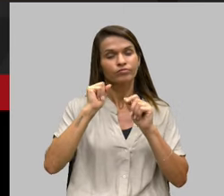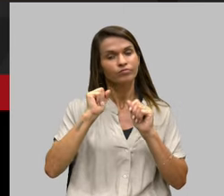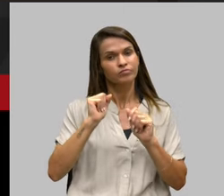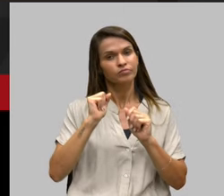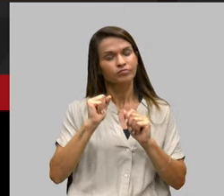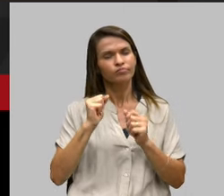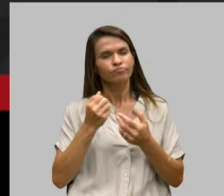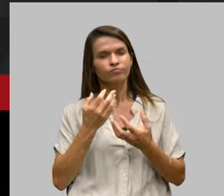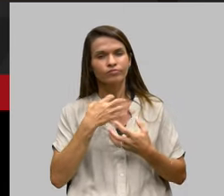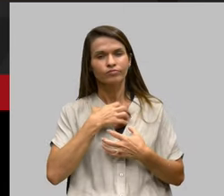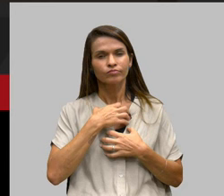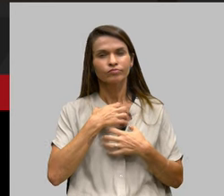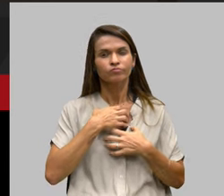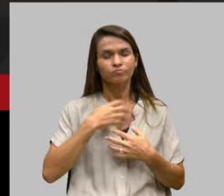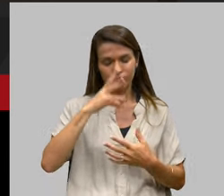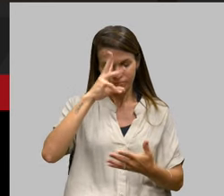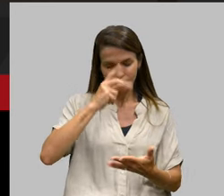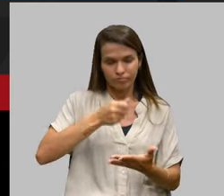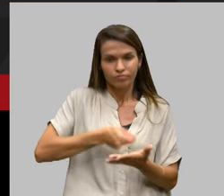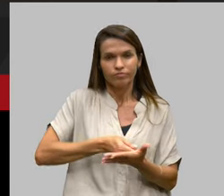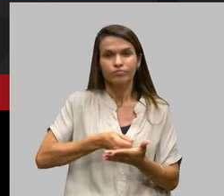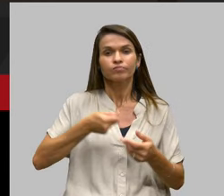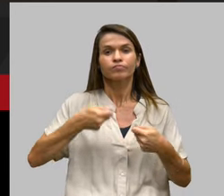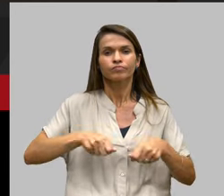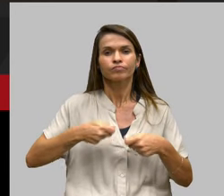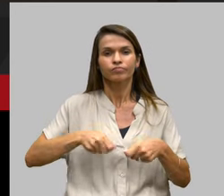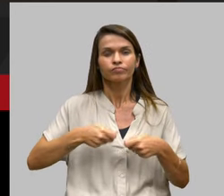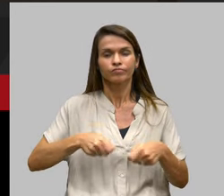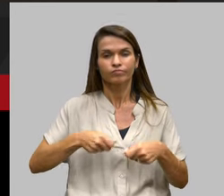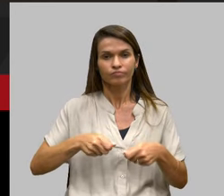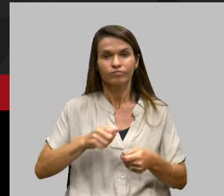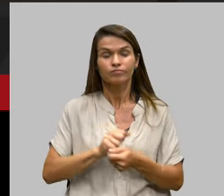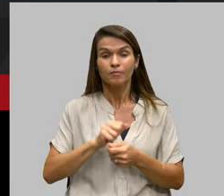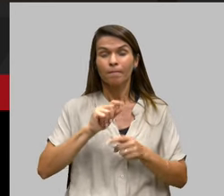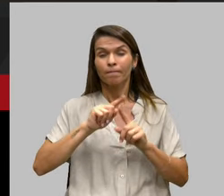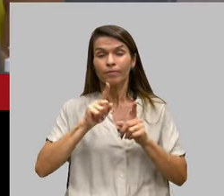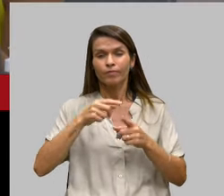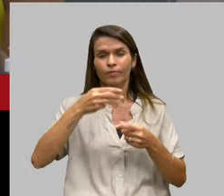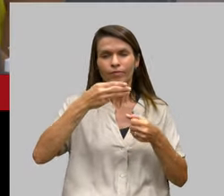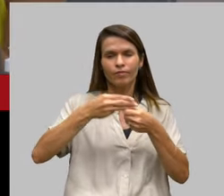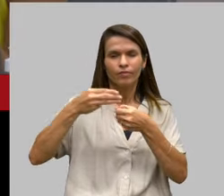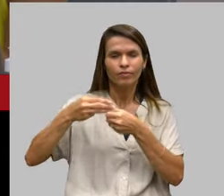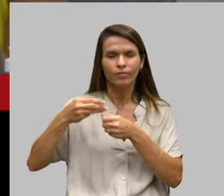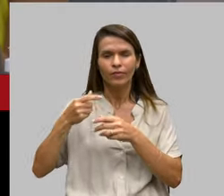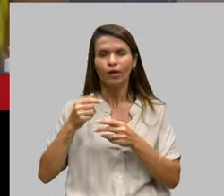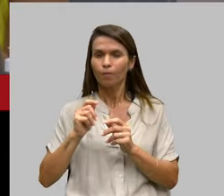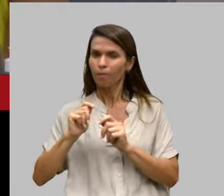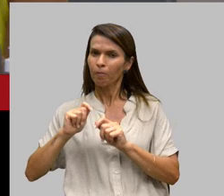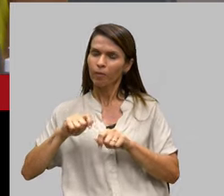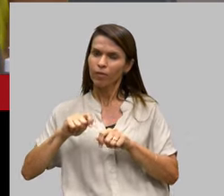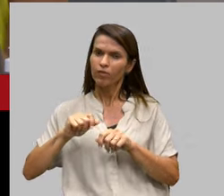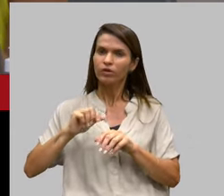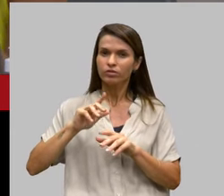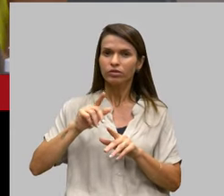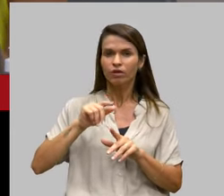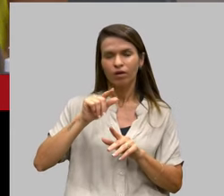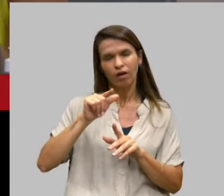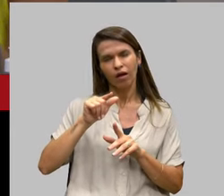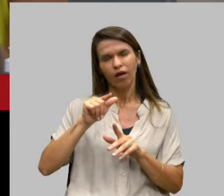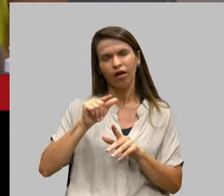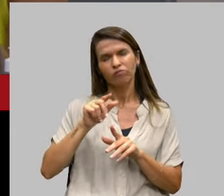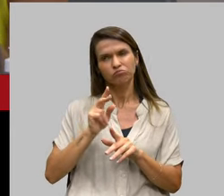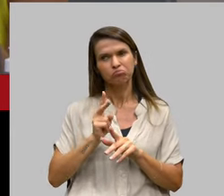sentido de deverão é um poder dever mas só que os municípios entenderam ah poderão então é uma facultatividade